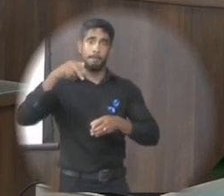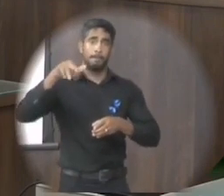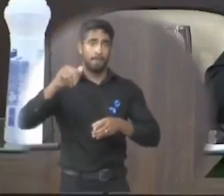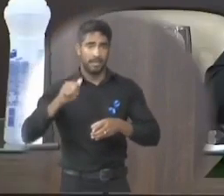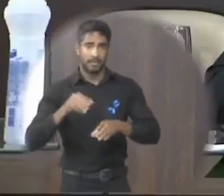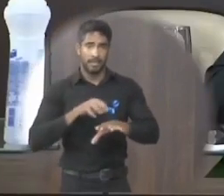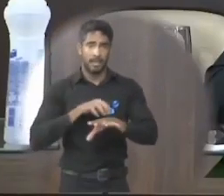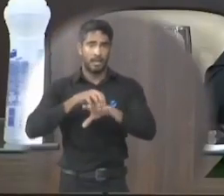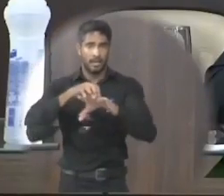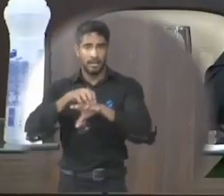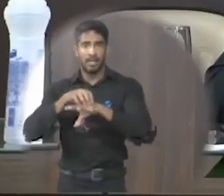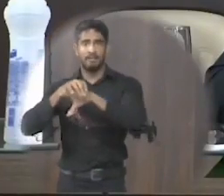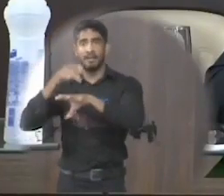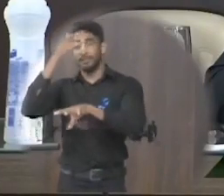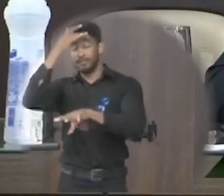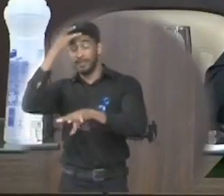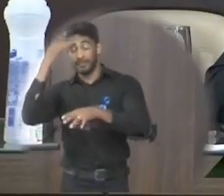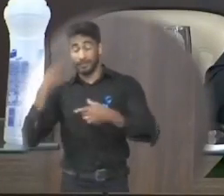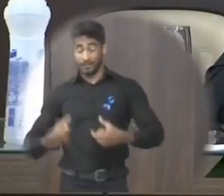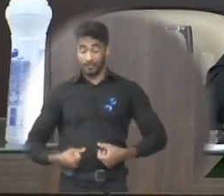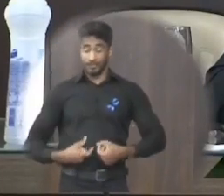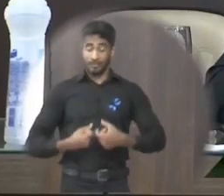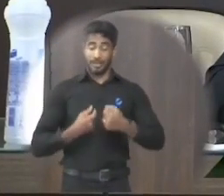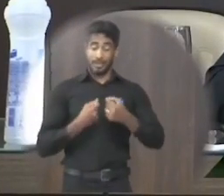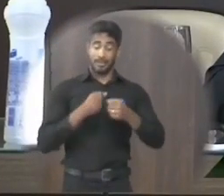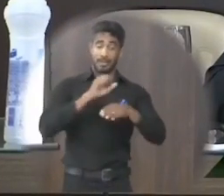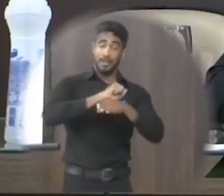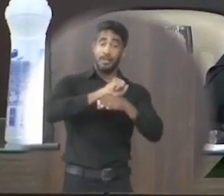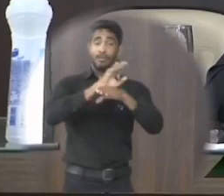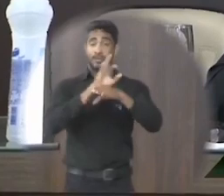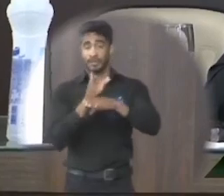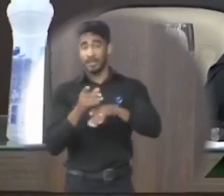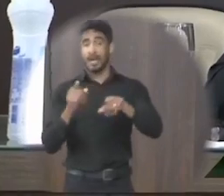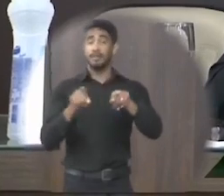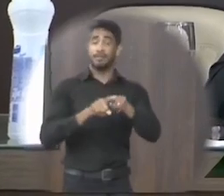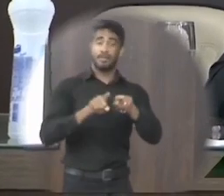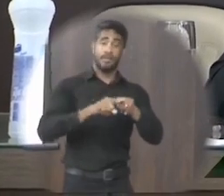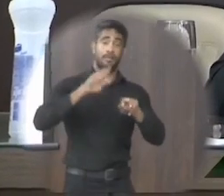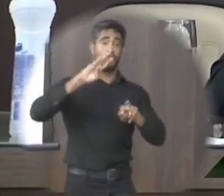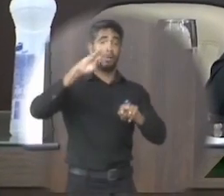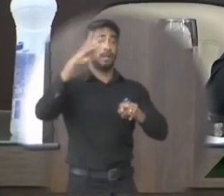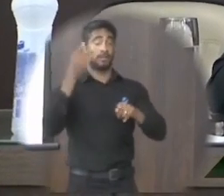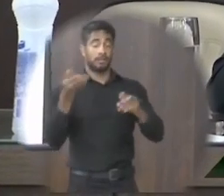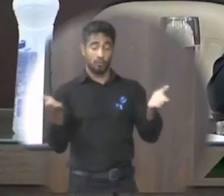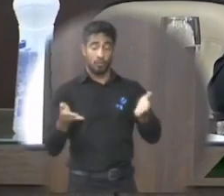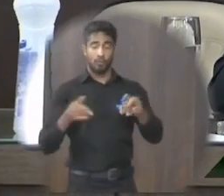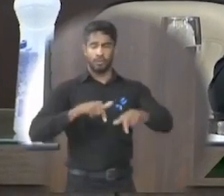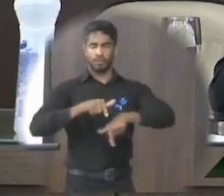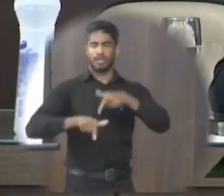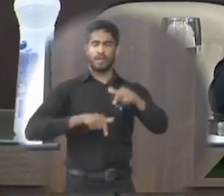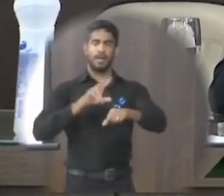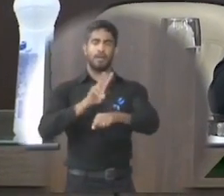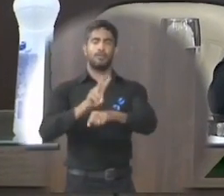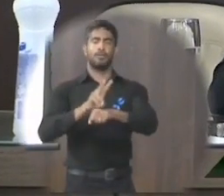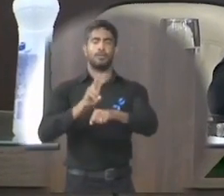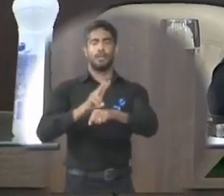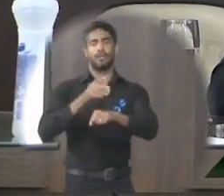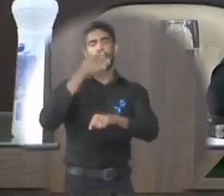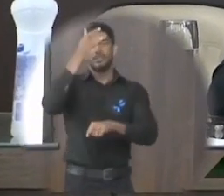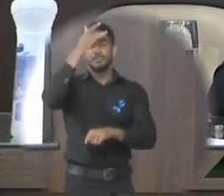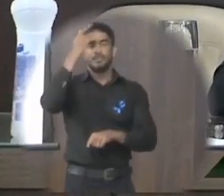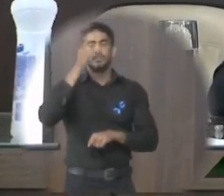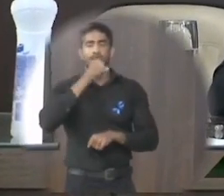Levava pessoas com câncer para Montes Claros e Belo Horizonte, atualmente cuidadora de idosos. Requer que seja dado ciência ao próprio